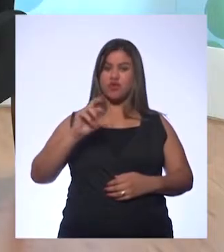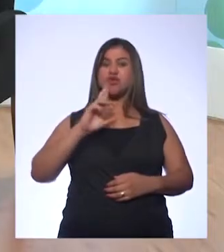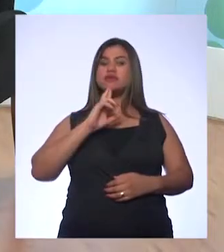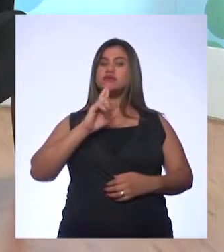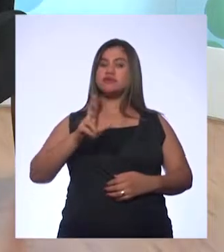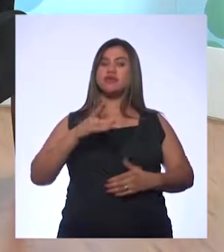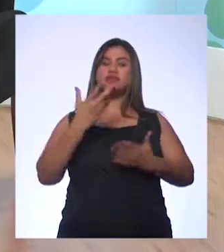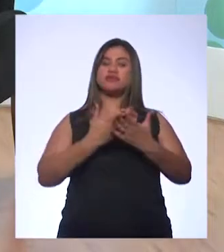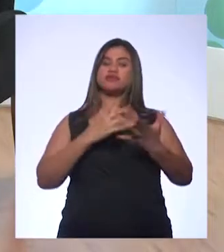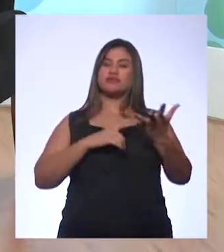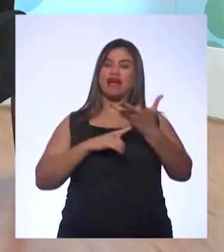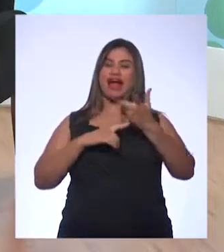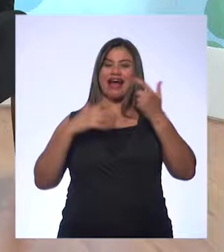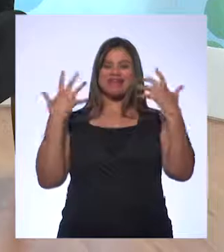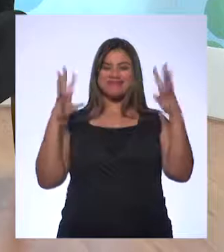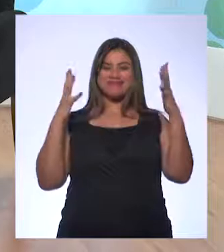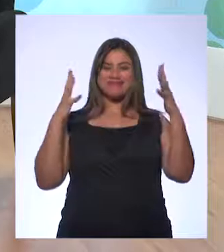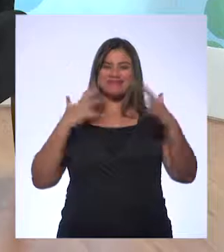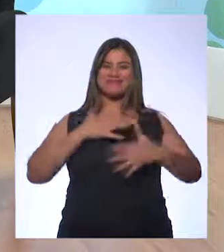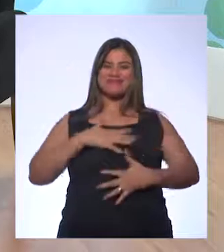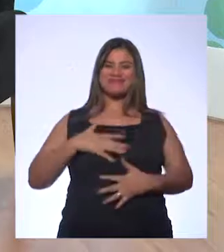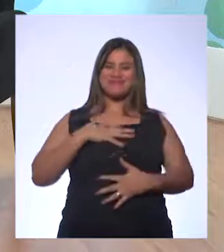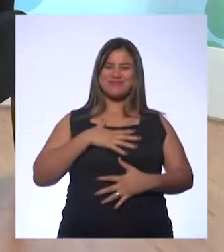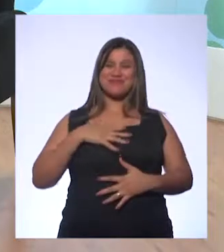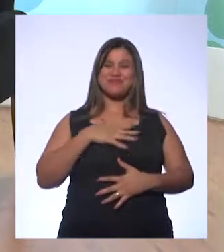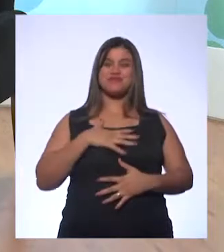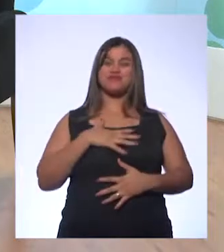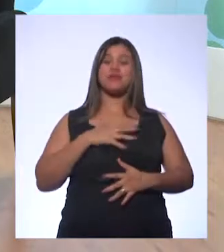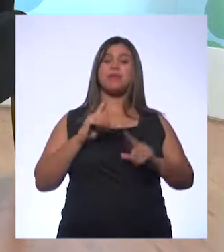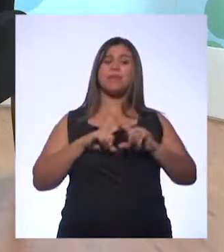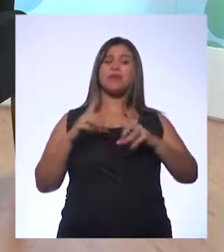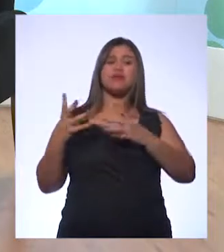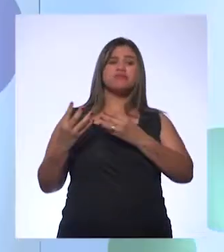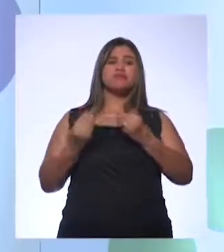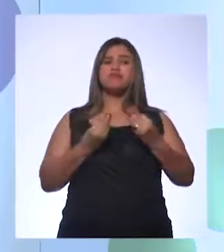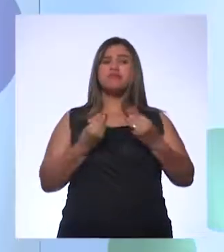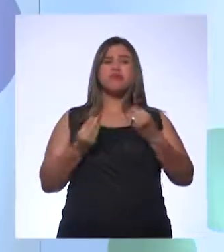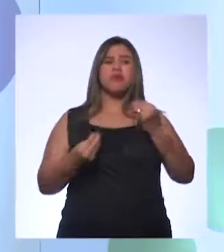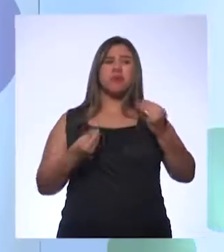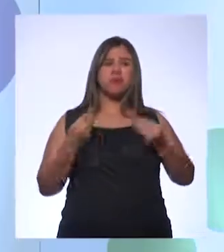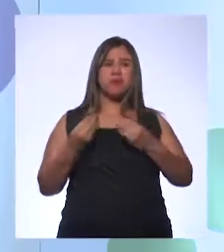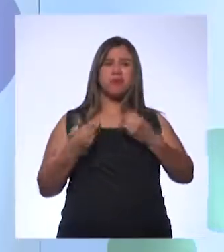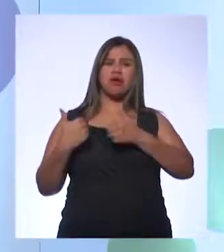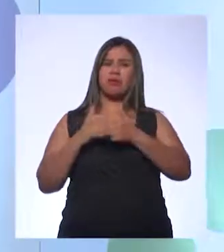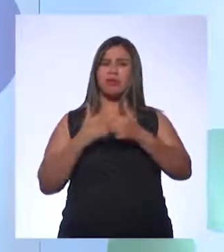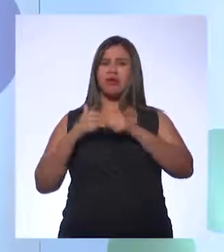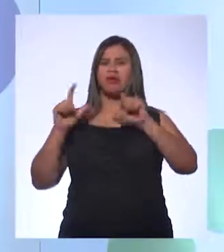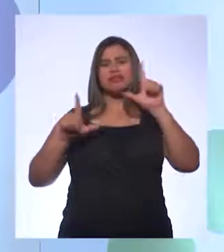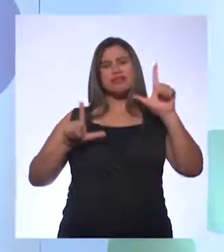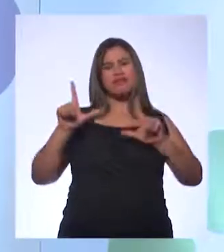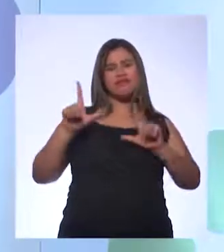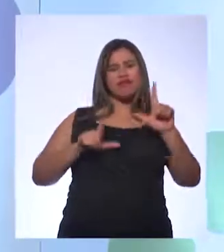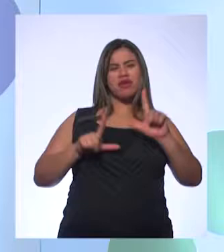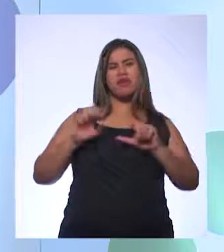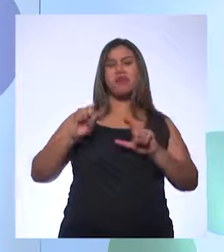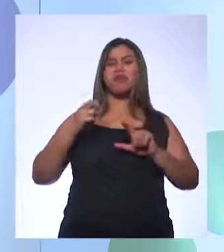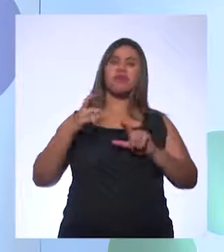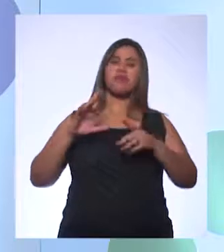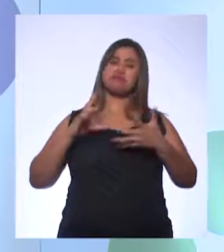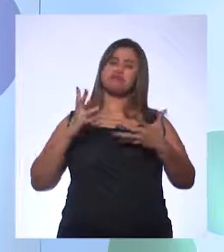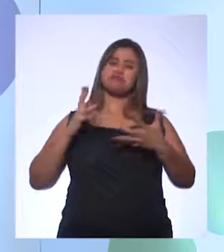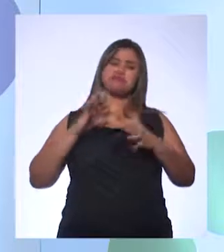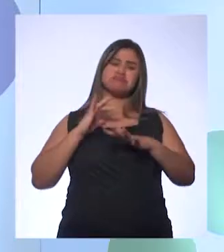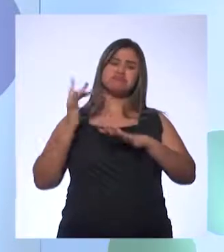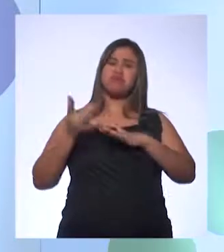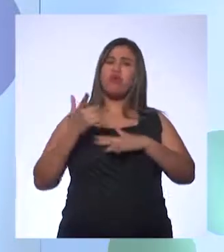dizendo a aula de arte, oba, gostando da aula, mas o pessoal acho que deve estar acompanhando pela TV ou pelo alguma outra mídia, né?